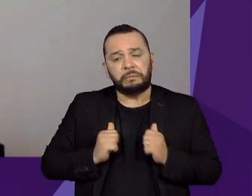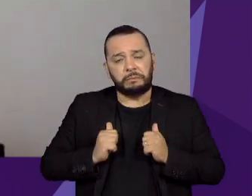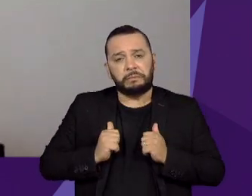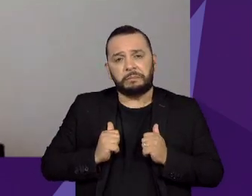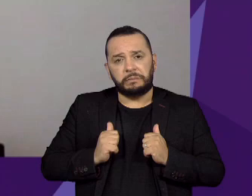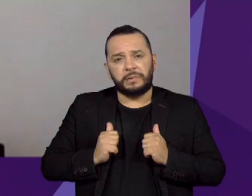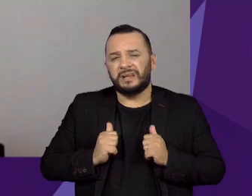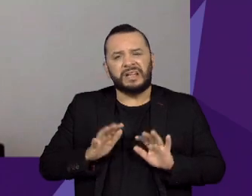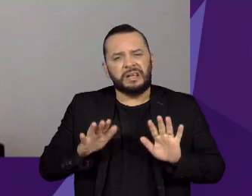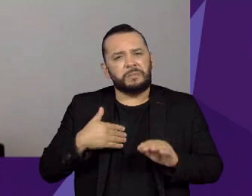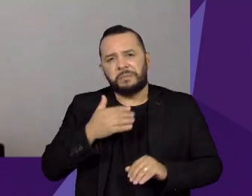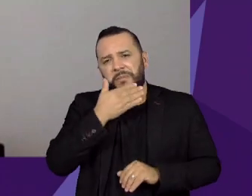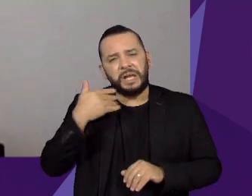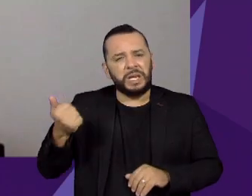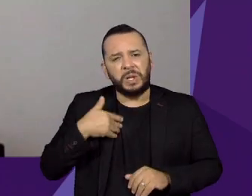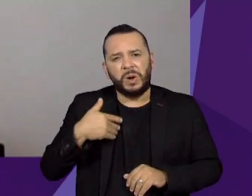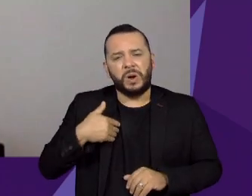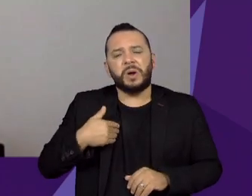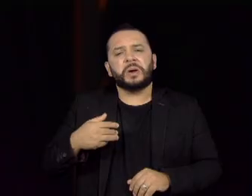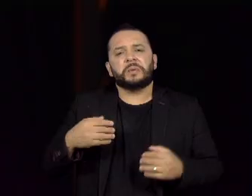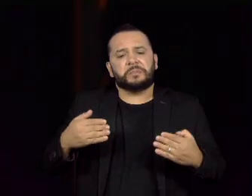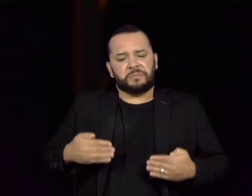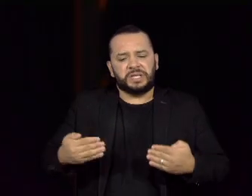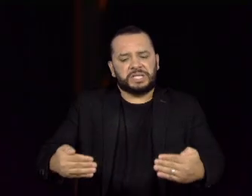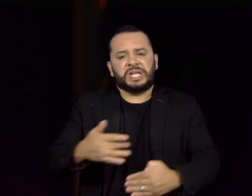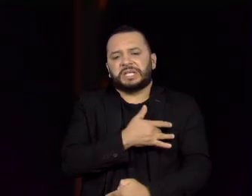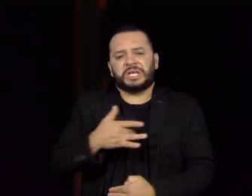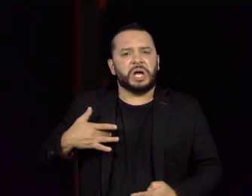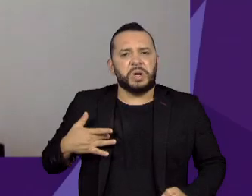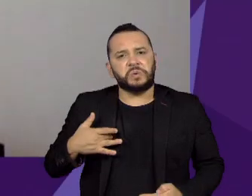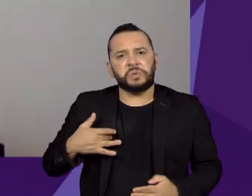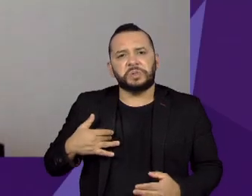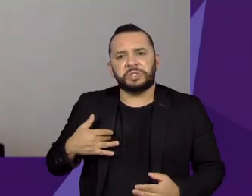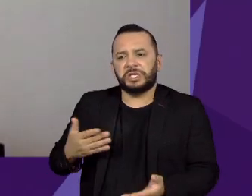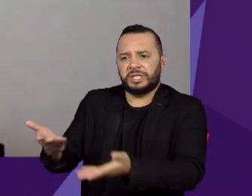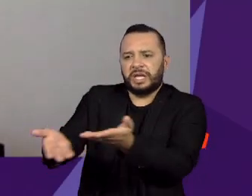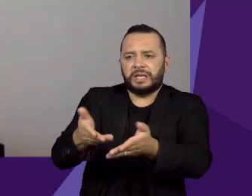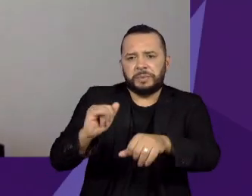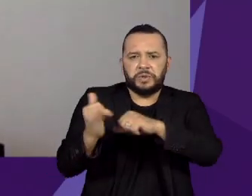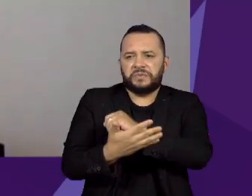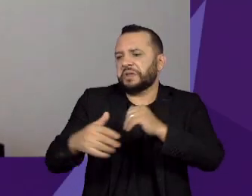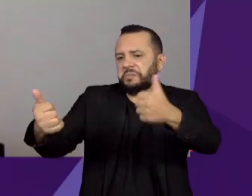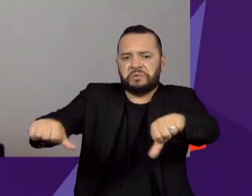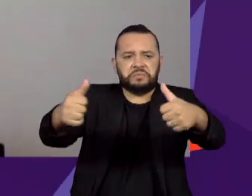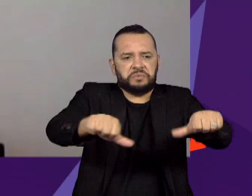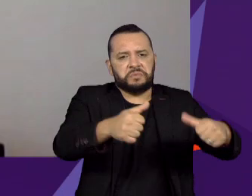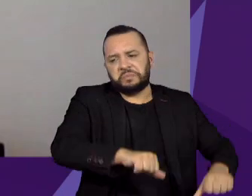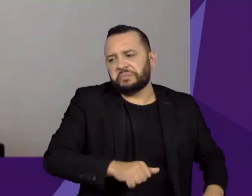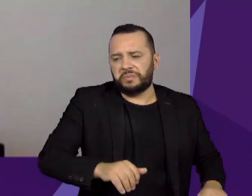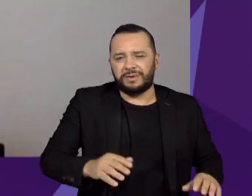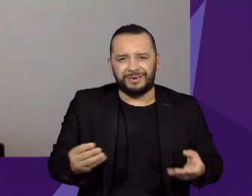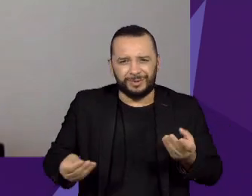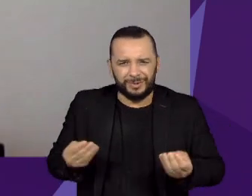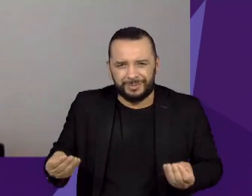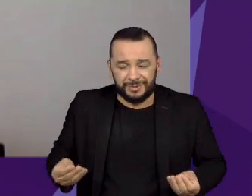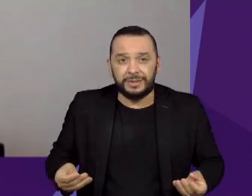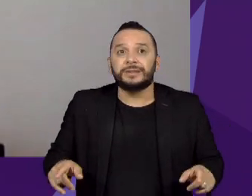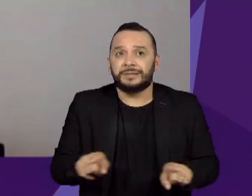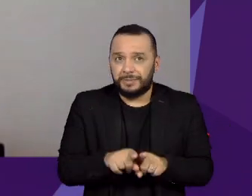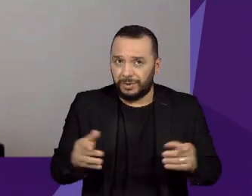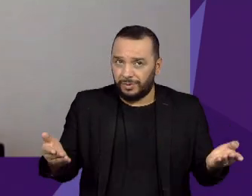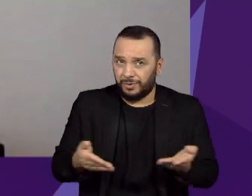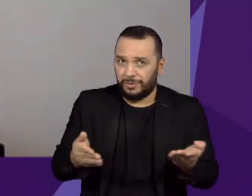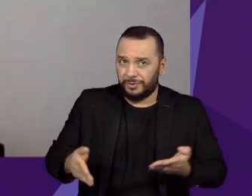da Saúde do enfrentamento da doença. O atual ministro é a mesma coisa, ele tem que saber me parece que ele